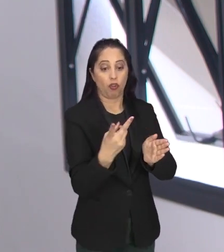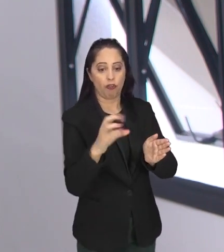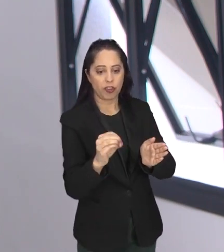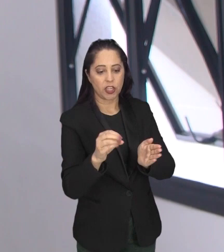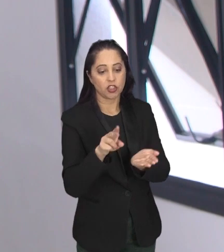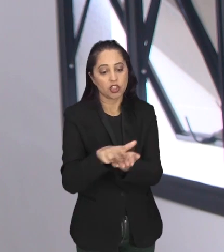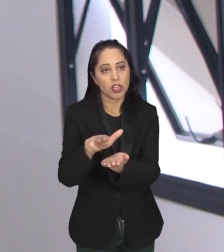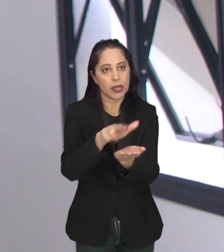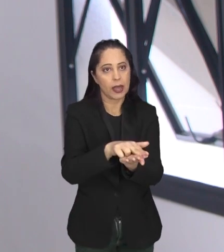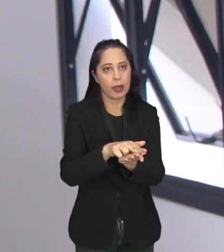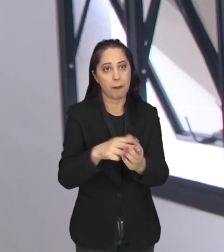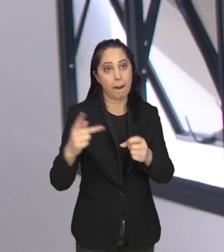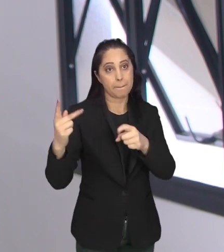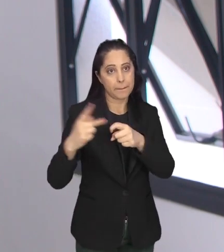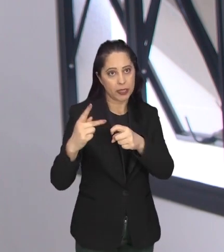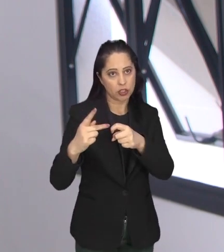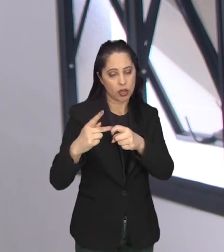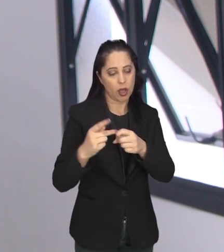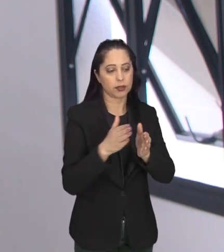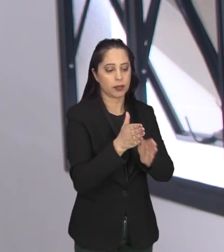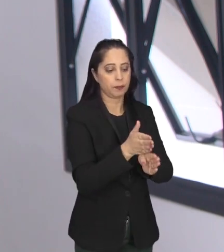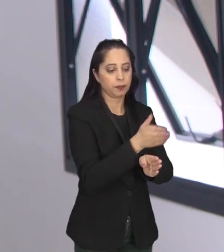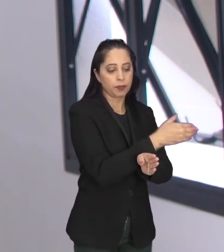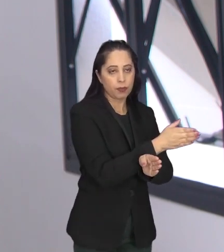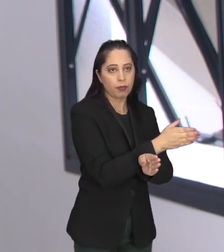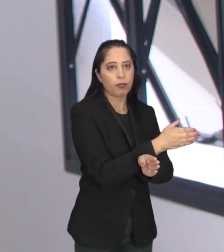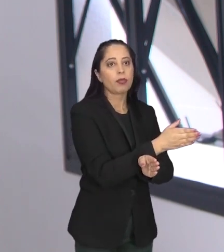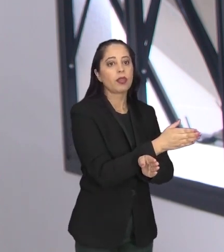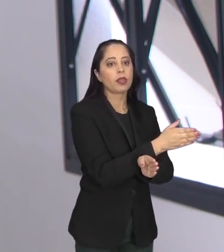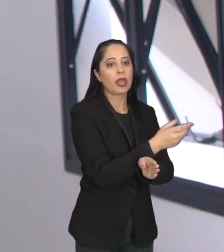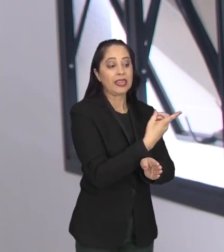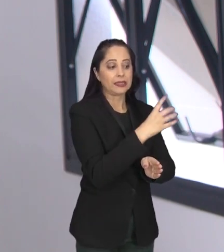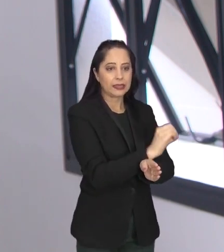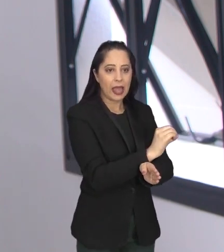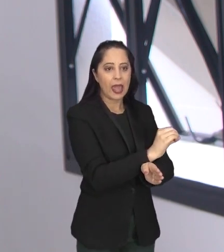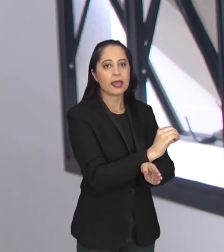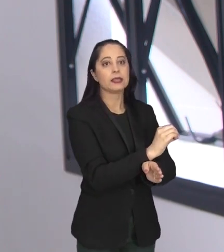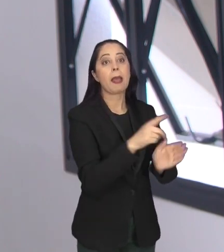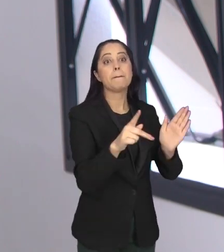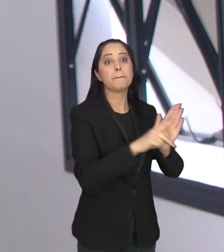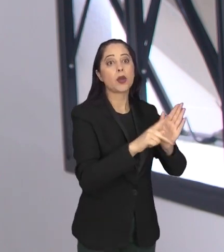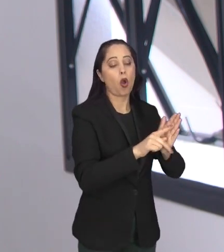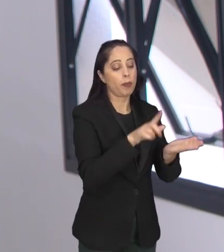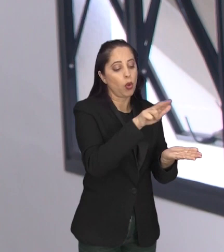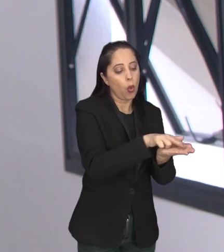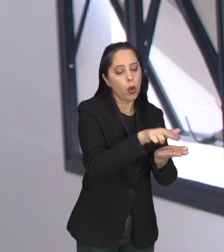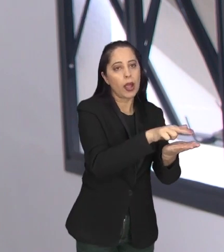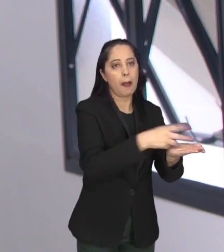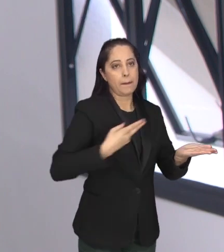pediatria, 10 leitos para pequenas cirurgias, seriam cirurgias ambulatoriais com